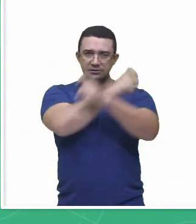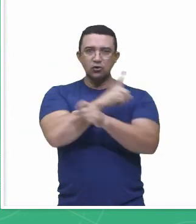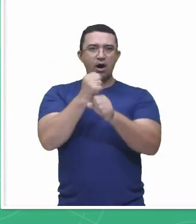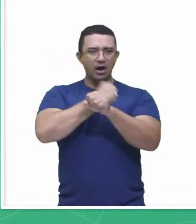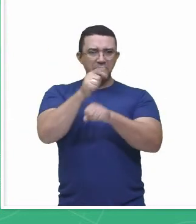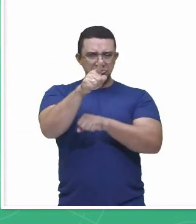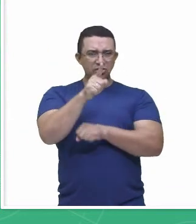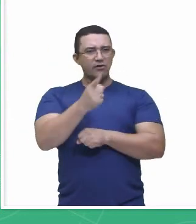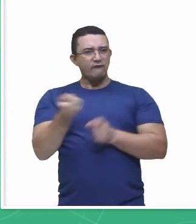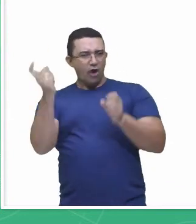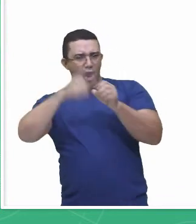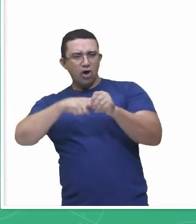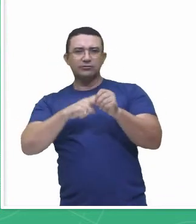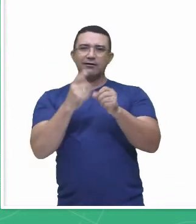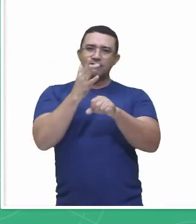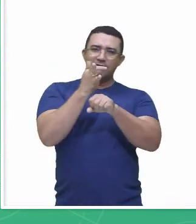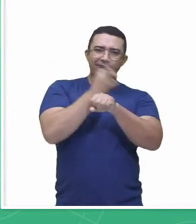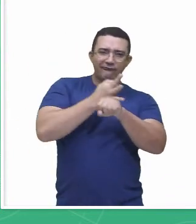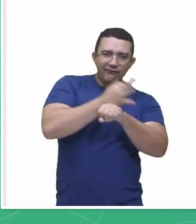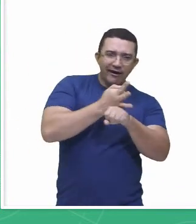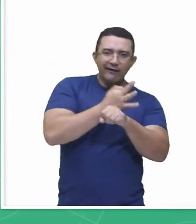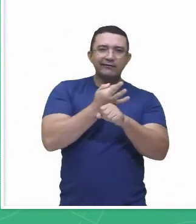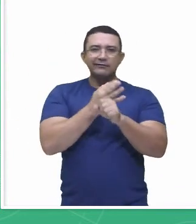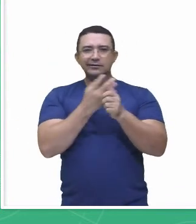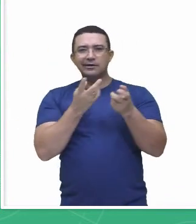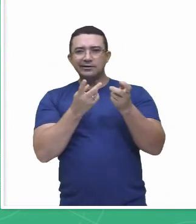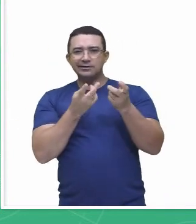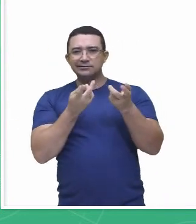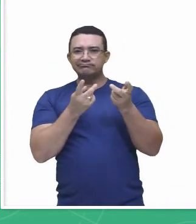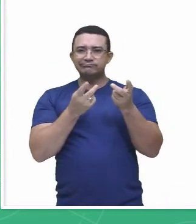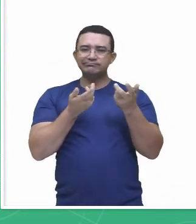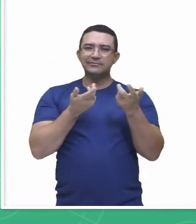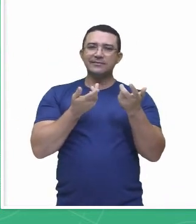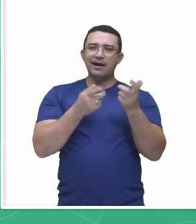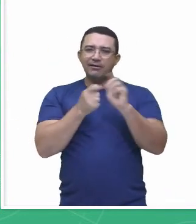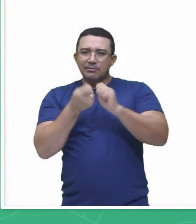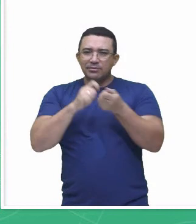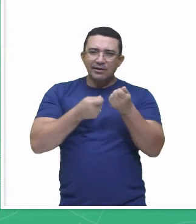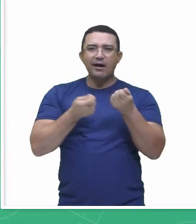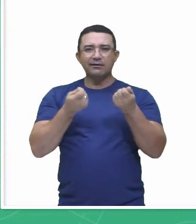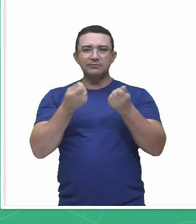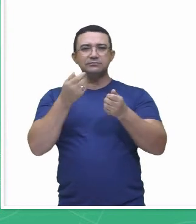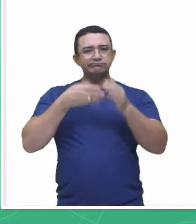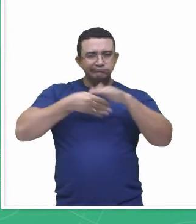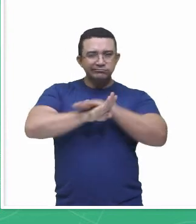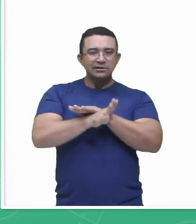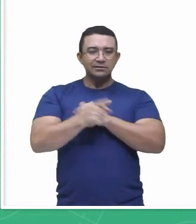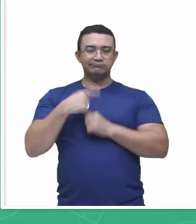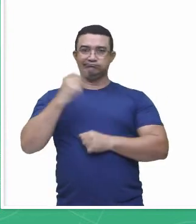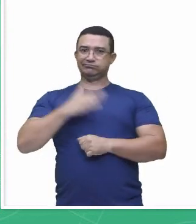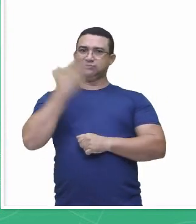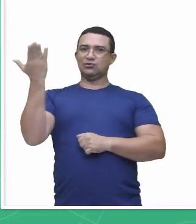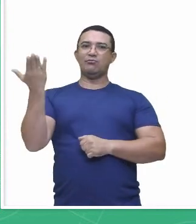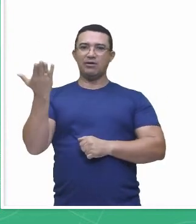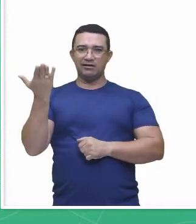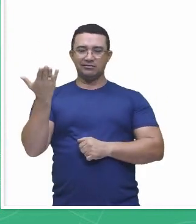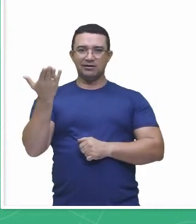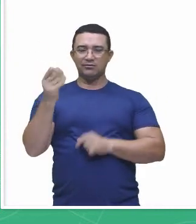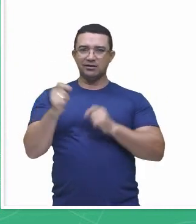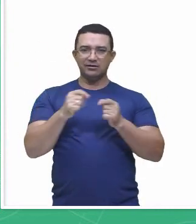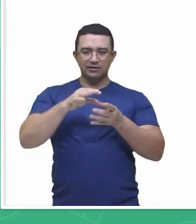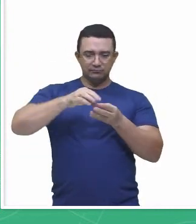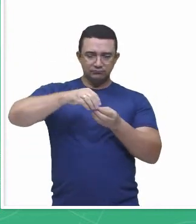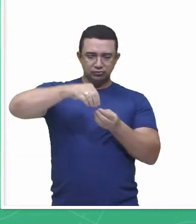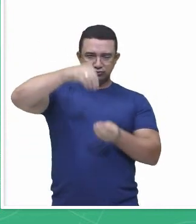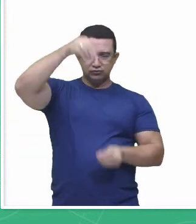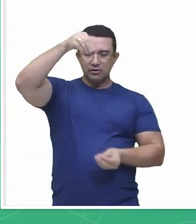das férias, tenta se adaptar de novo à rotina já presente e já pressente as surpresas que vai ter ao receber a conta do cartão